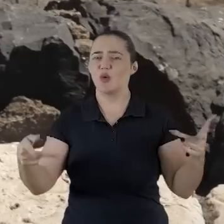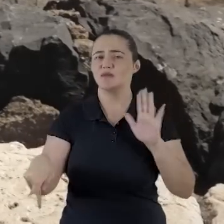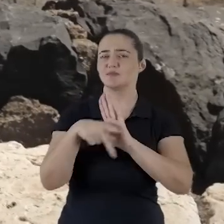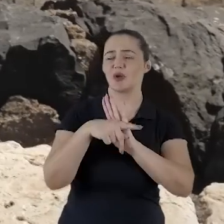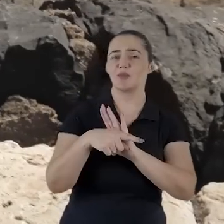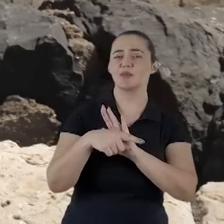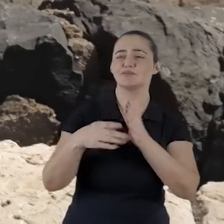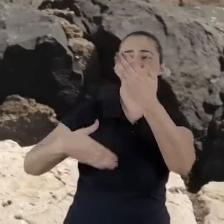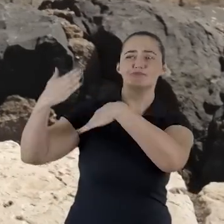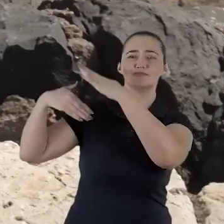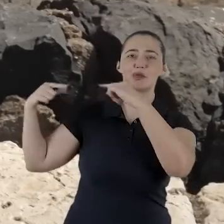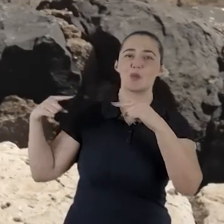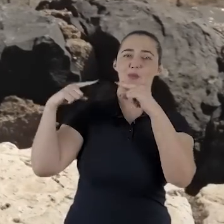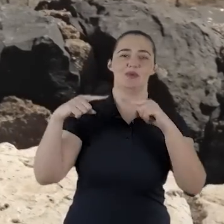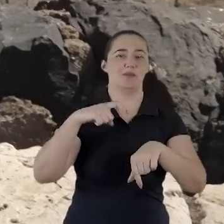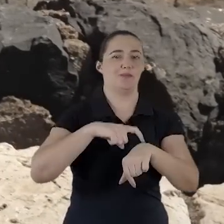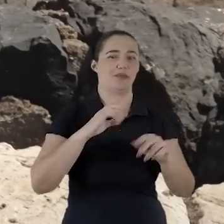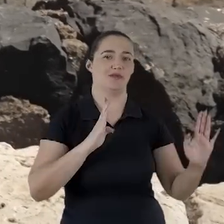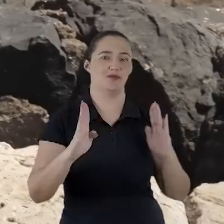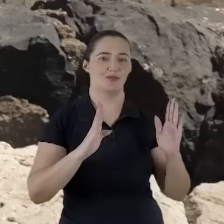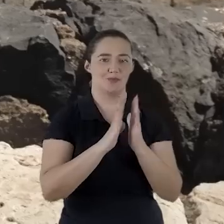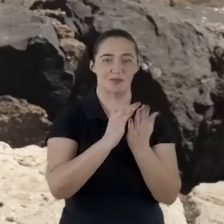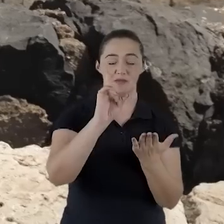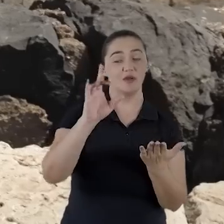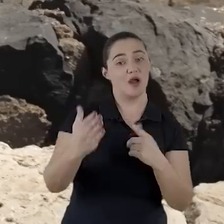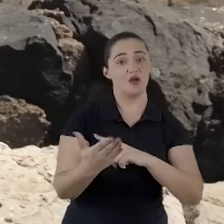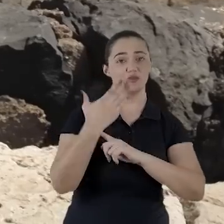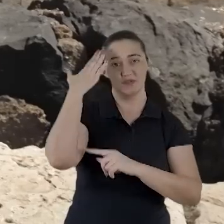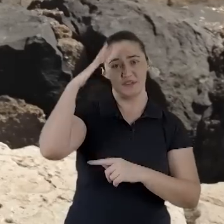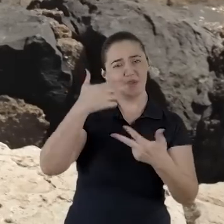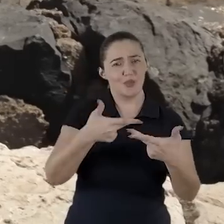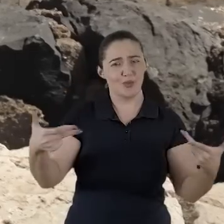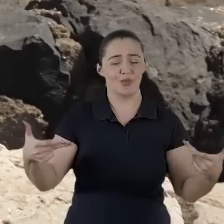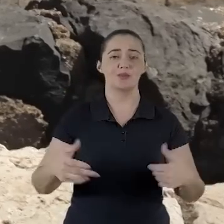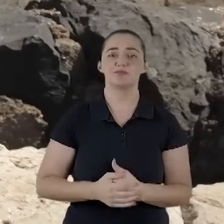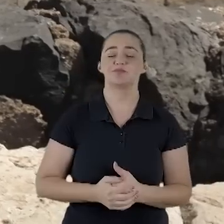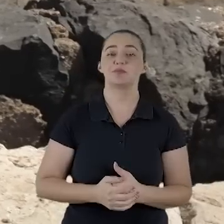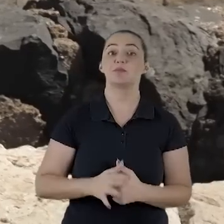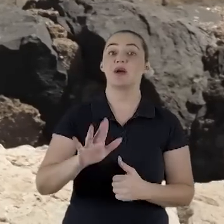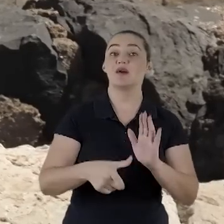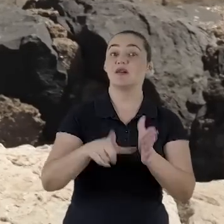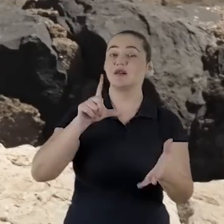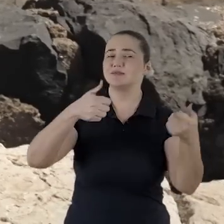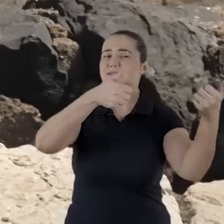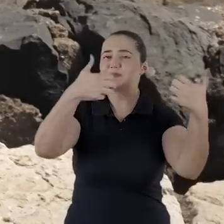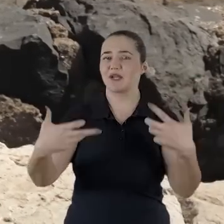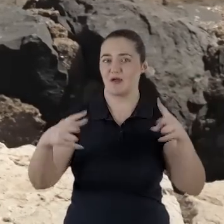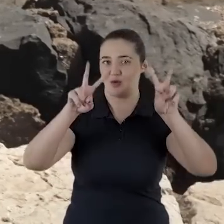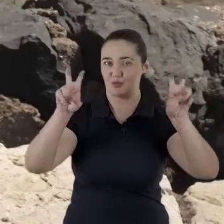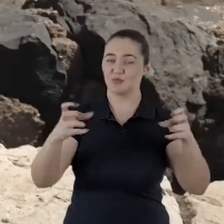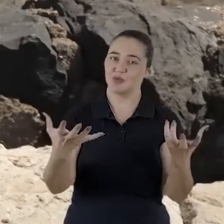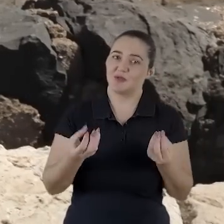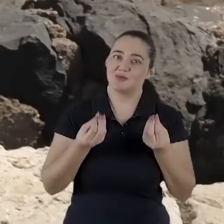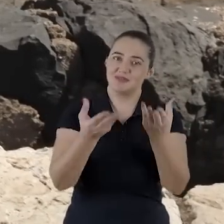que trazem informações preciosíssimas para o estudo do Novo Testamento, mas eu quero, antes de entrar no assunto, dar um presente para você. Do que eu estou